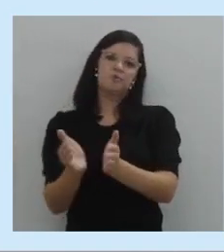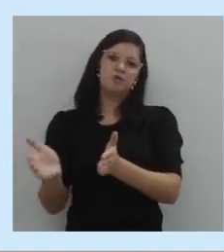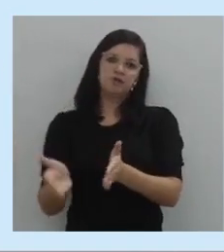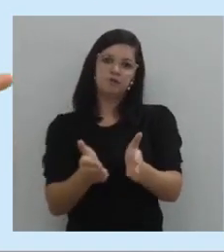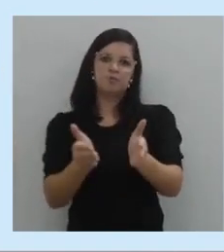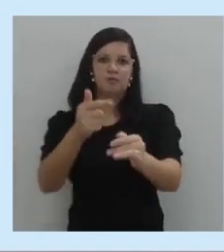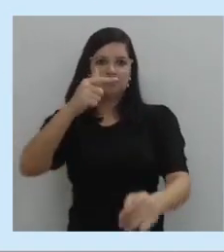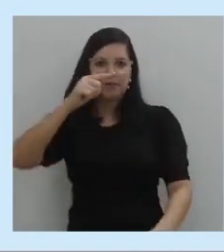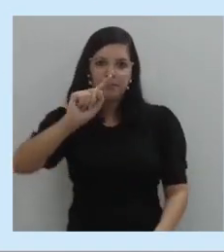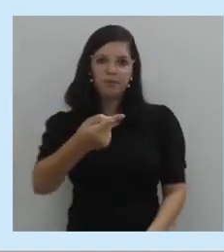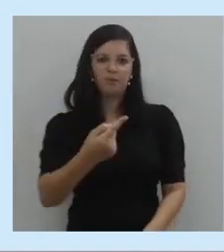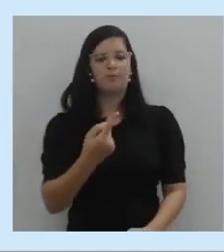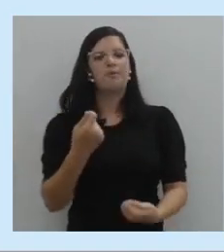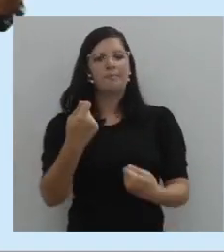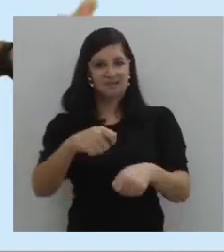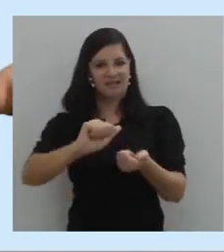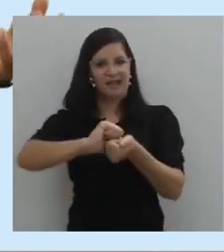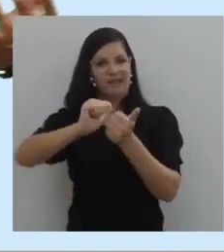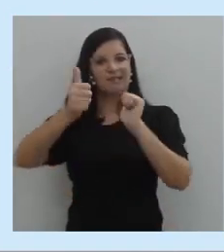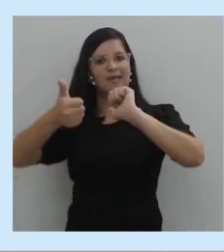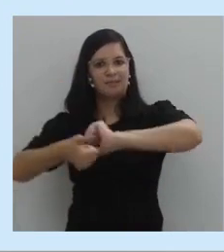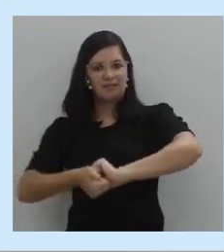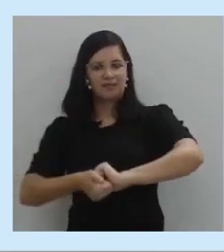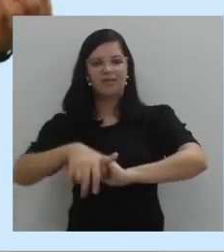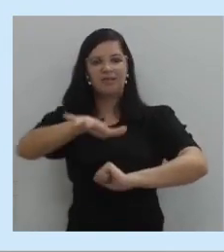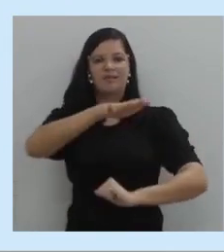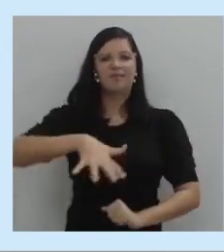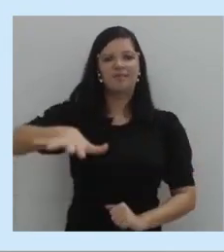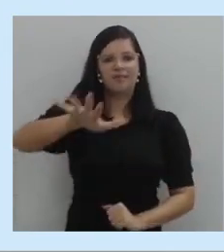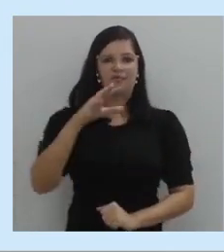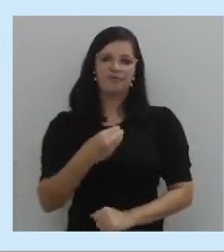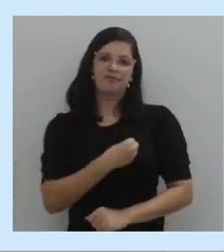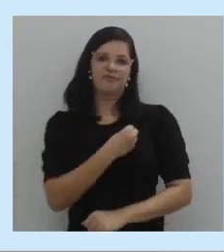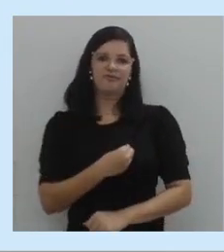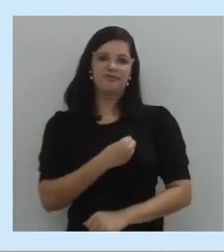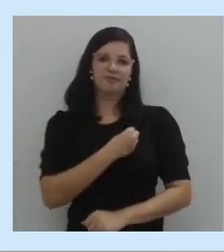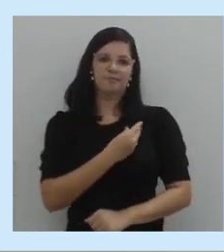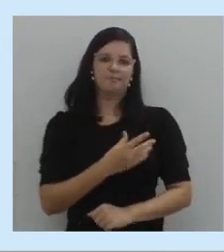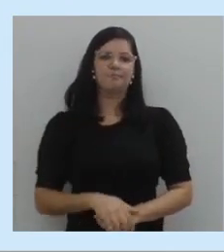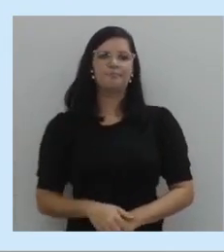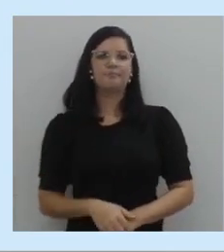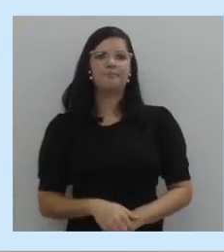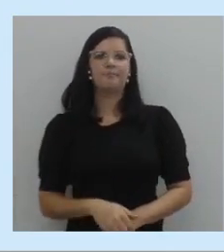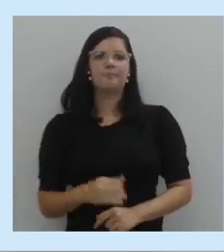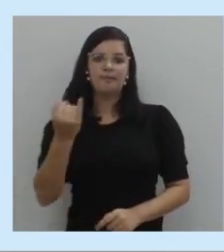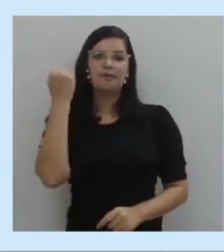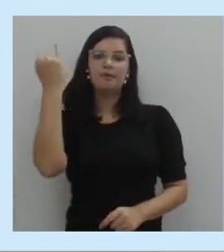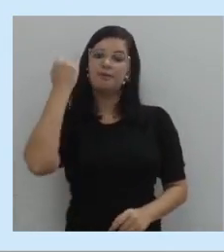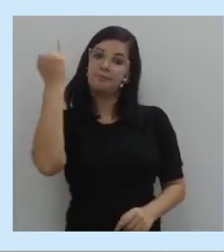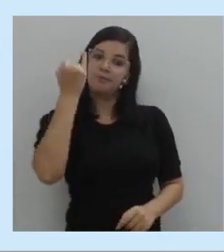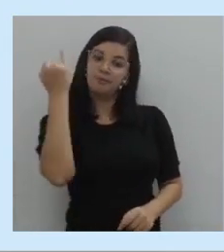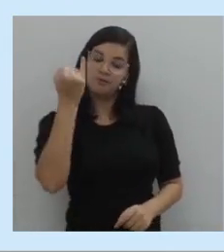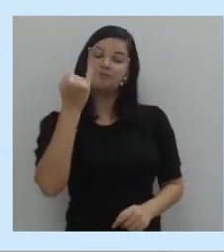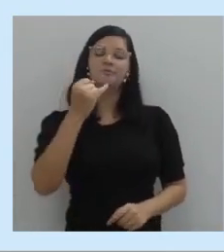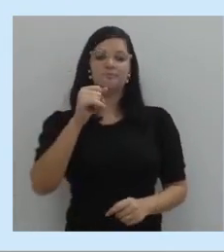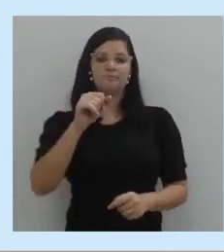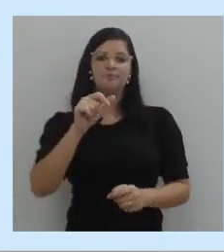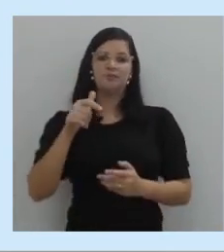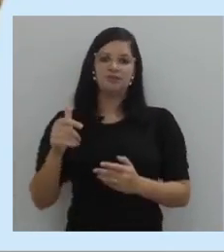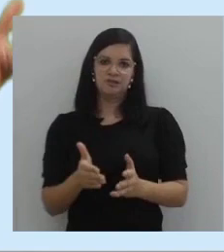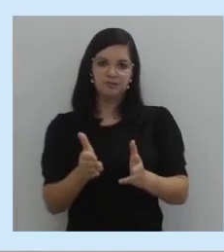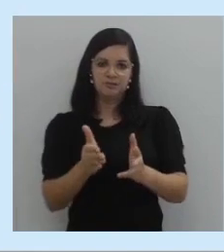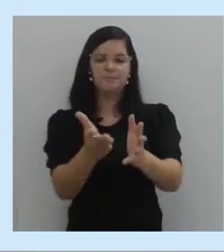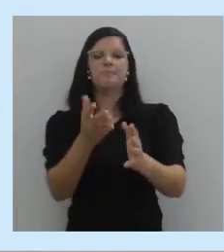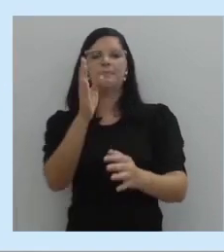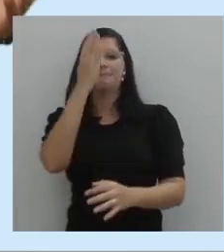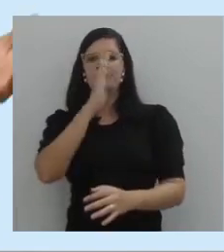navegação. 7 mil rios tem que se adaptar ao nível de como as pessoas vivem, tá, gente? Então, é bem importante essa bacia,